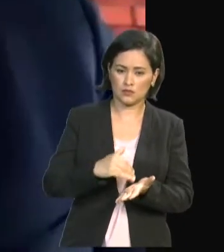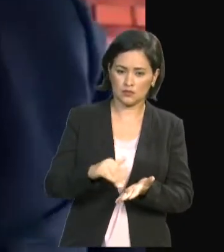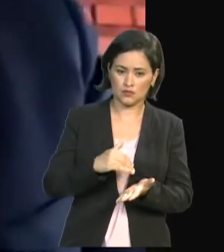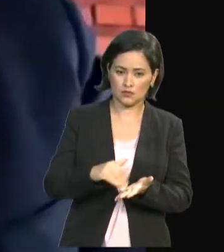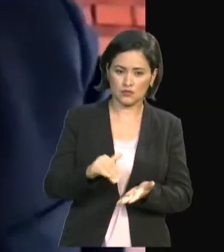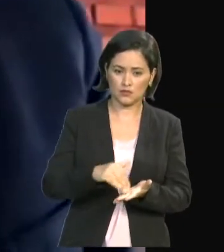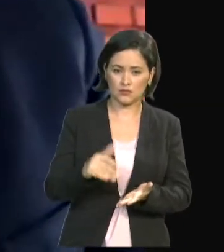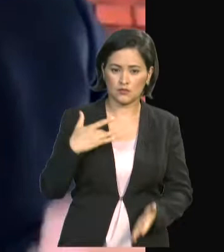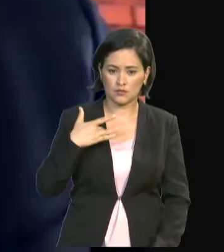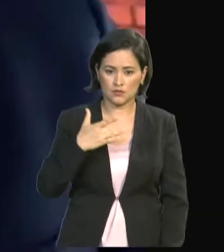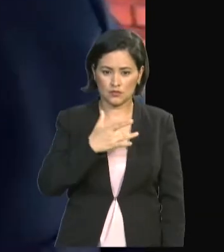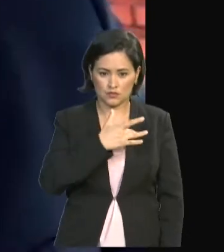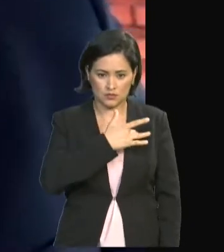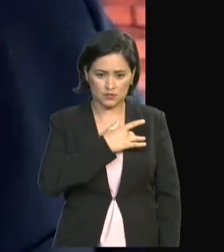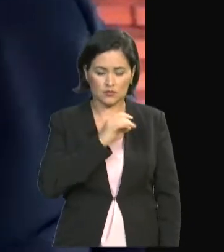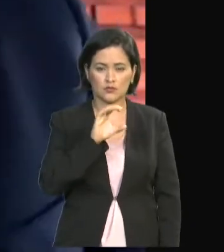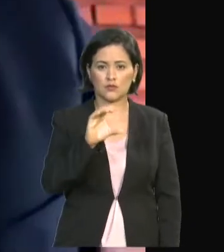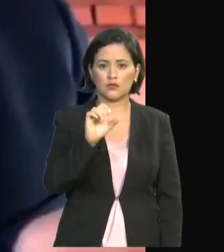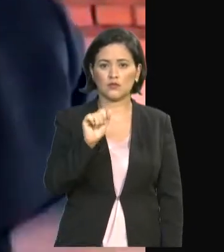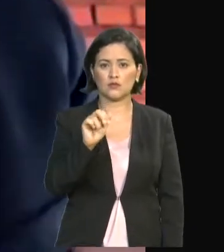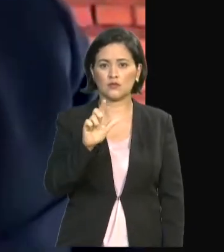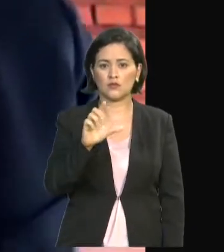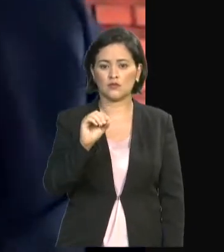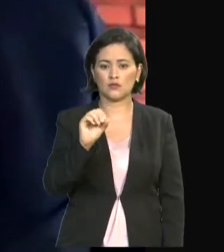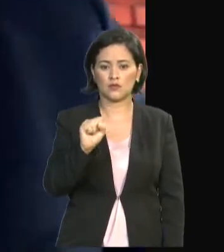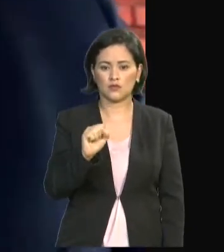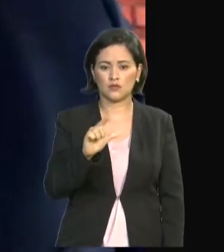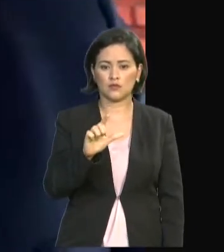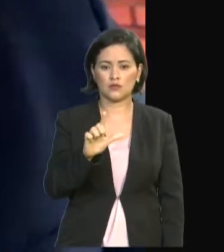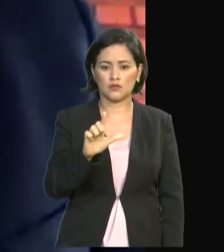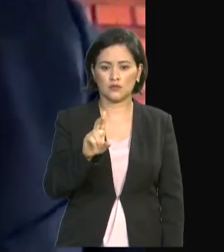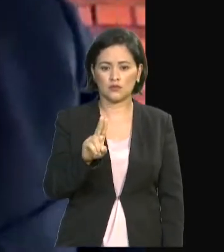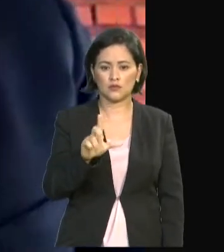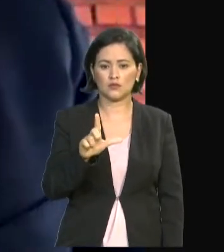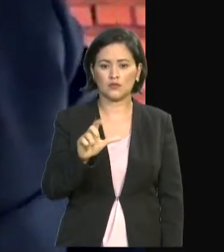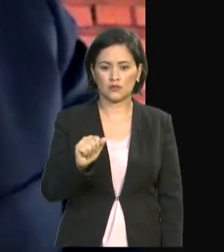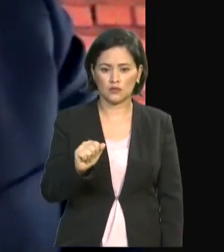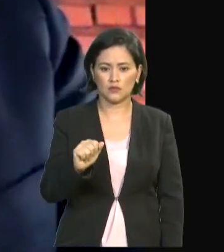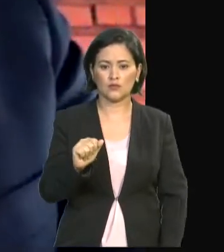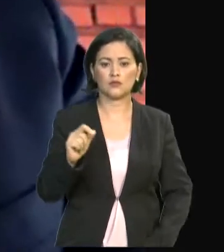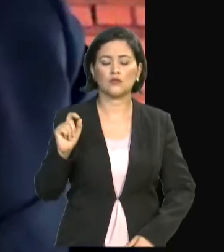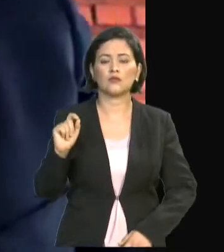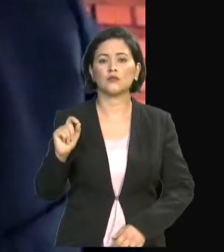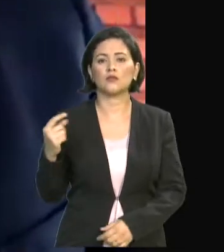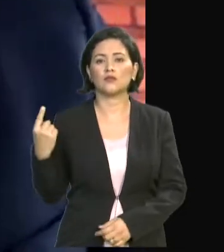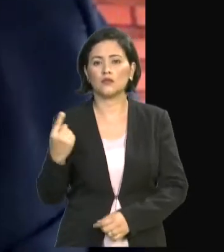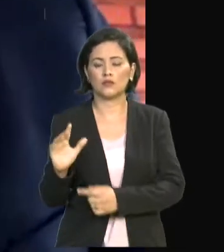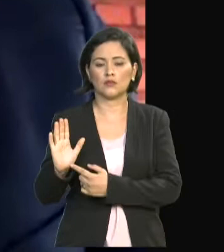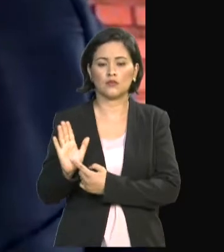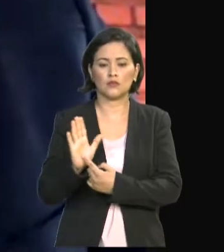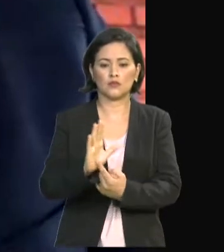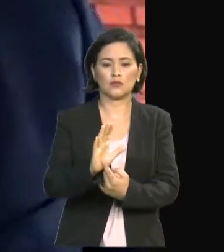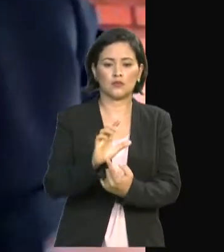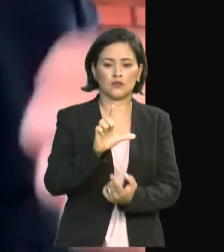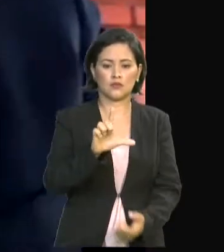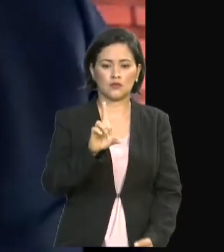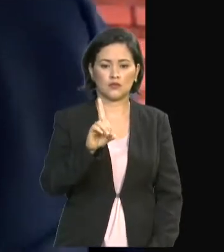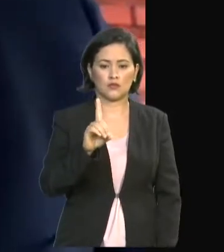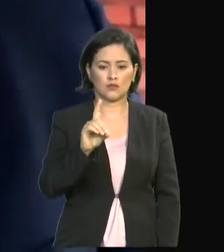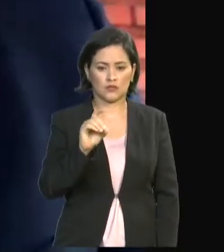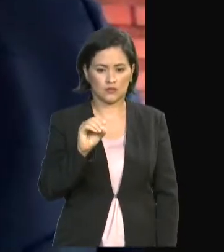Lula, e sua equipe técnica, que venha apresentar a RDO, que é o relatório detalhado de